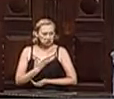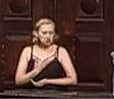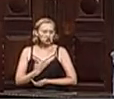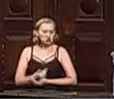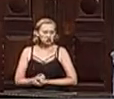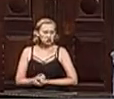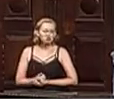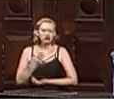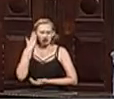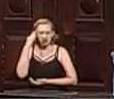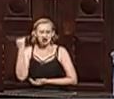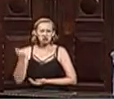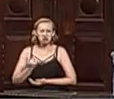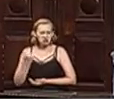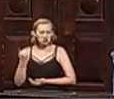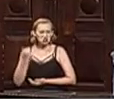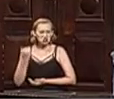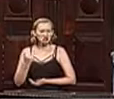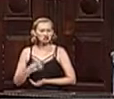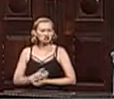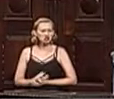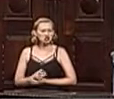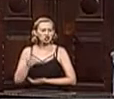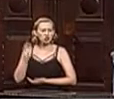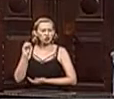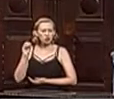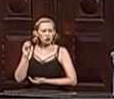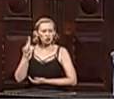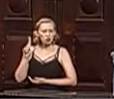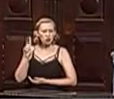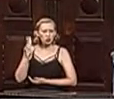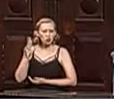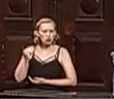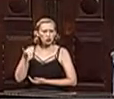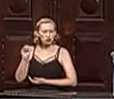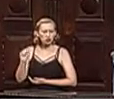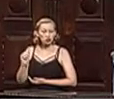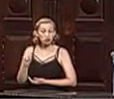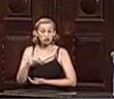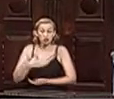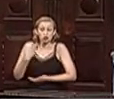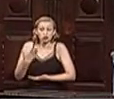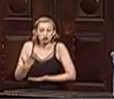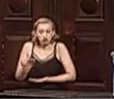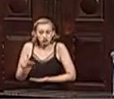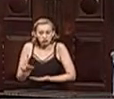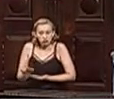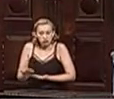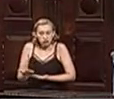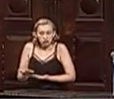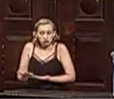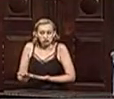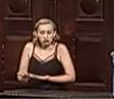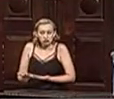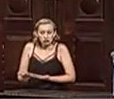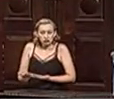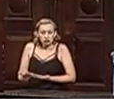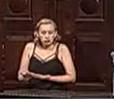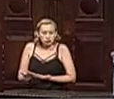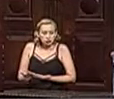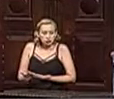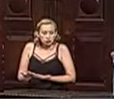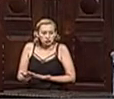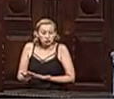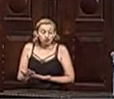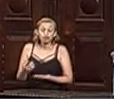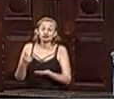a importância da companhia Conlurb. A gente fica surpreso com alguns